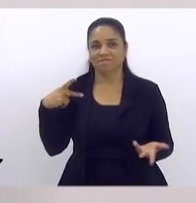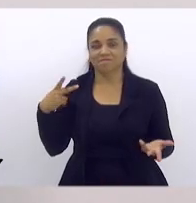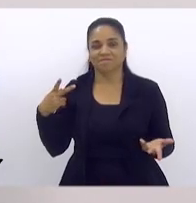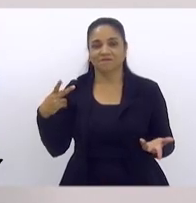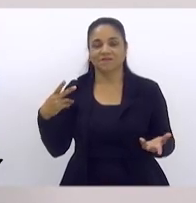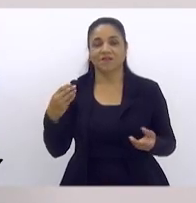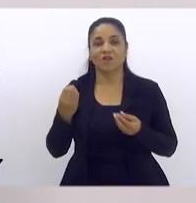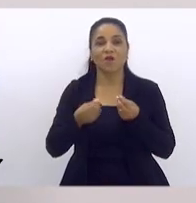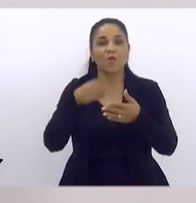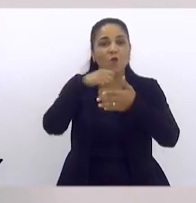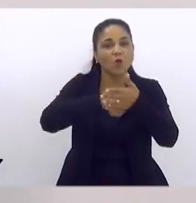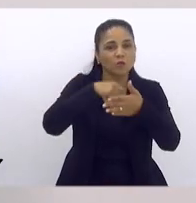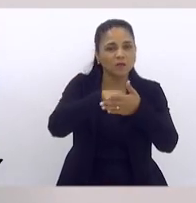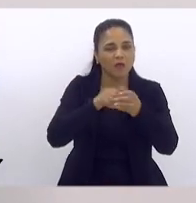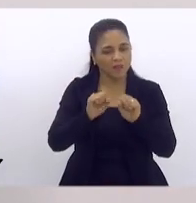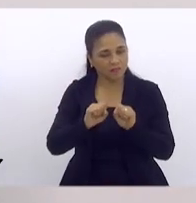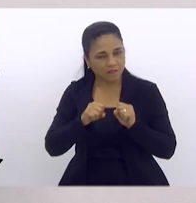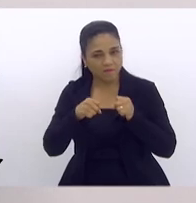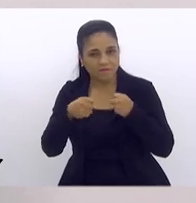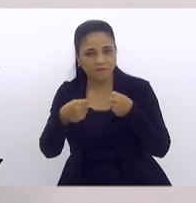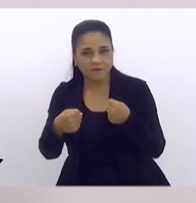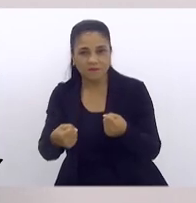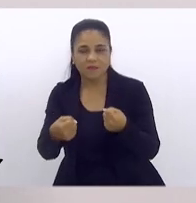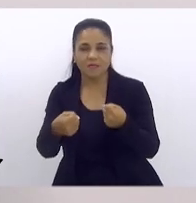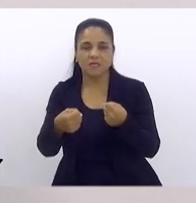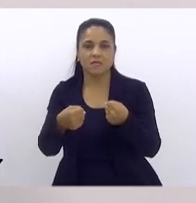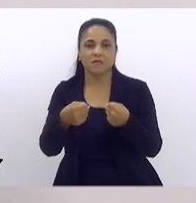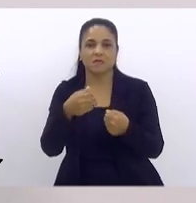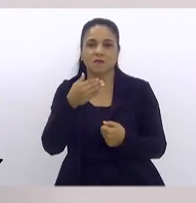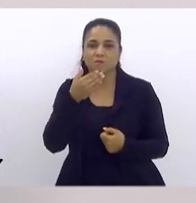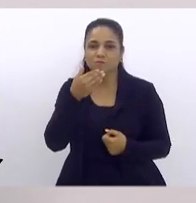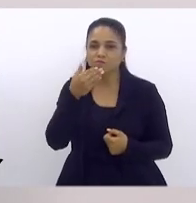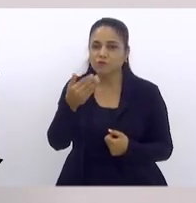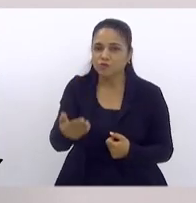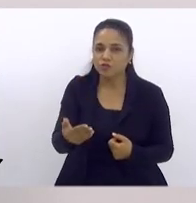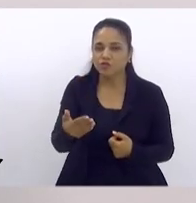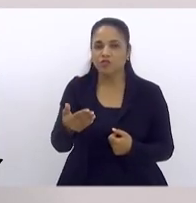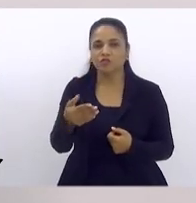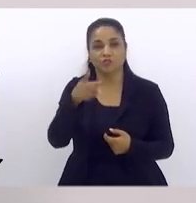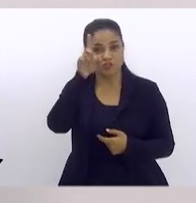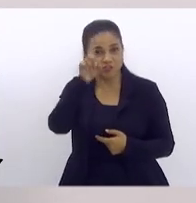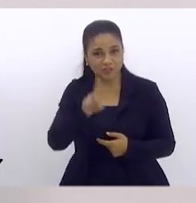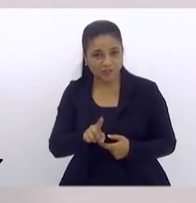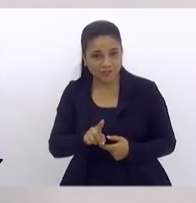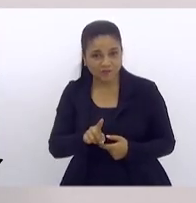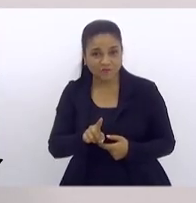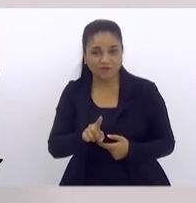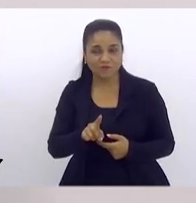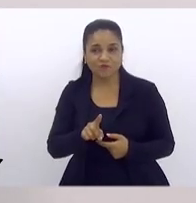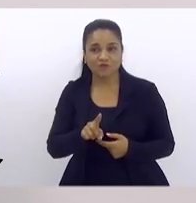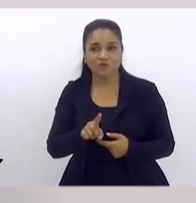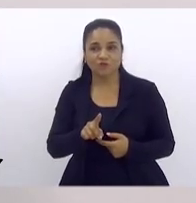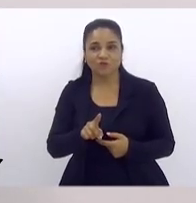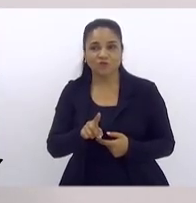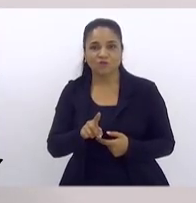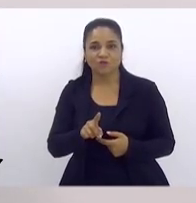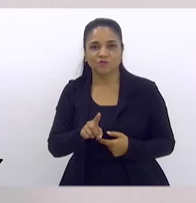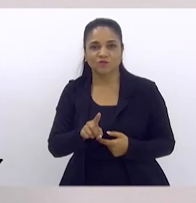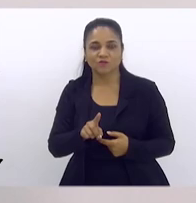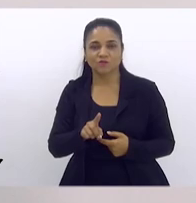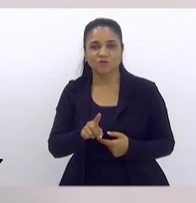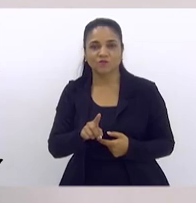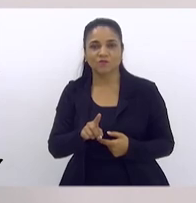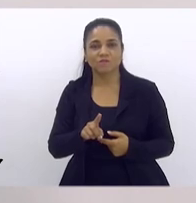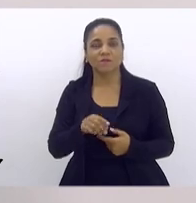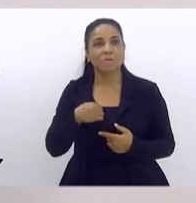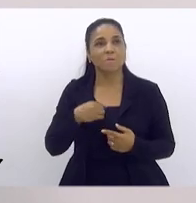lutar defender acionar né Sempre vendo a questão